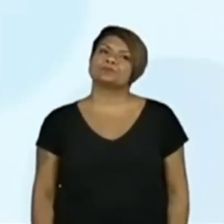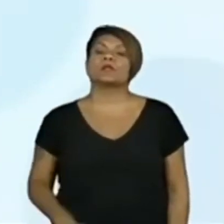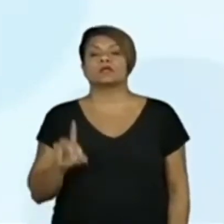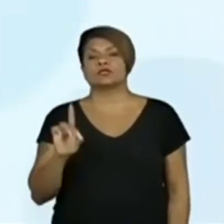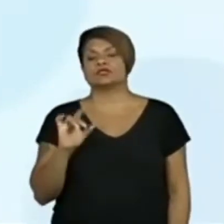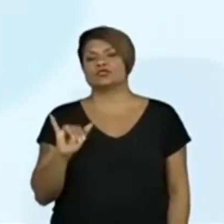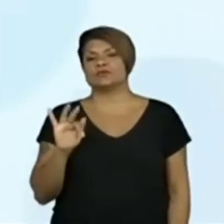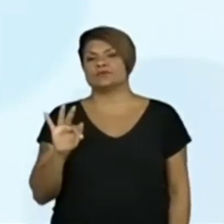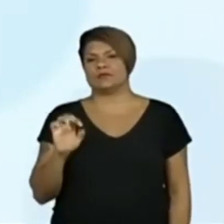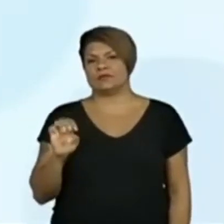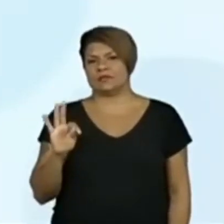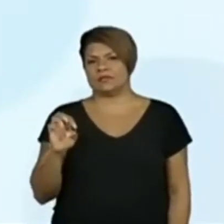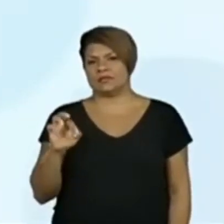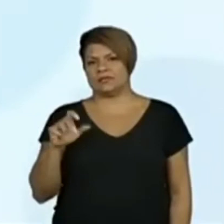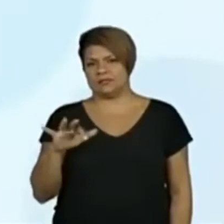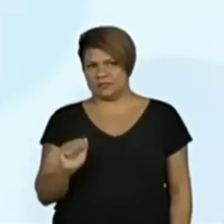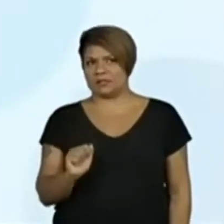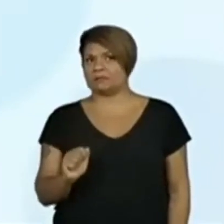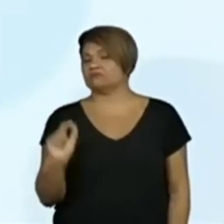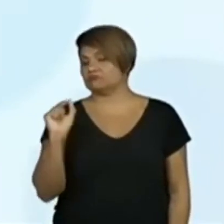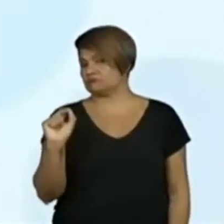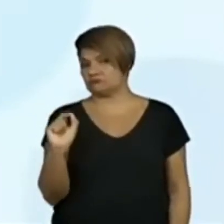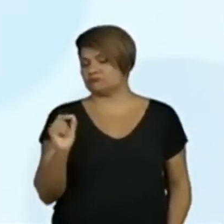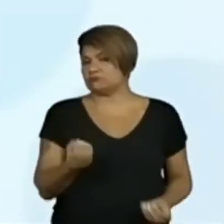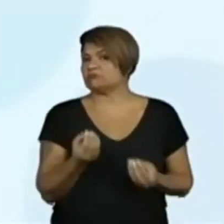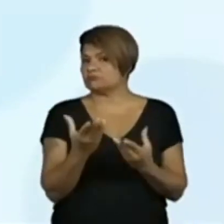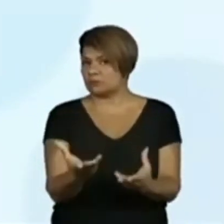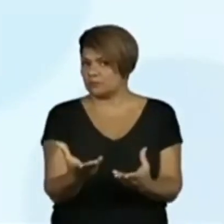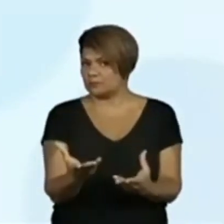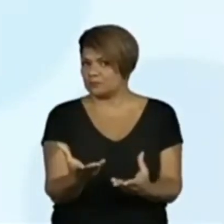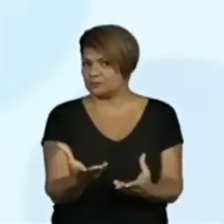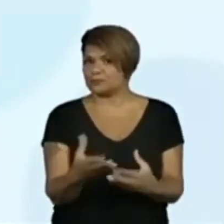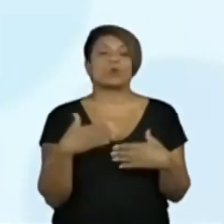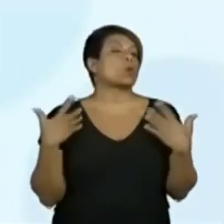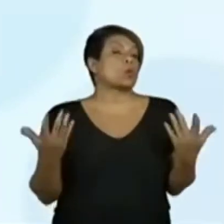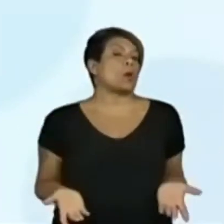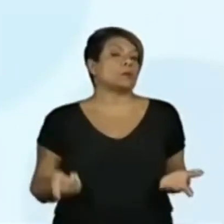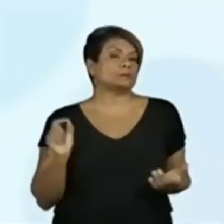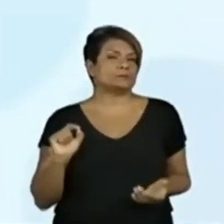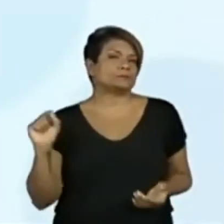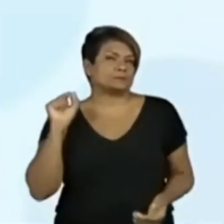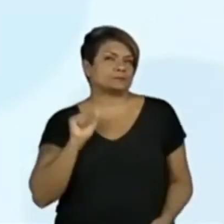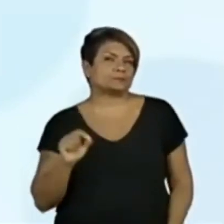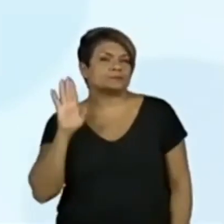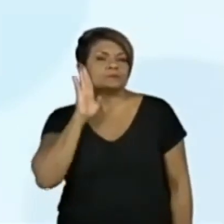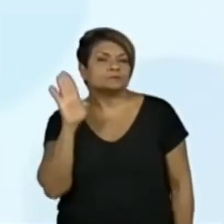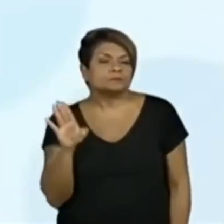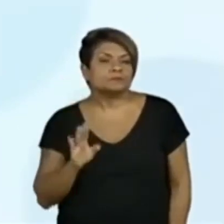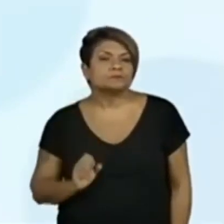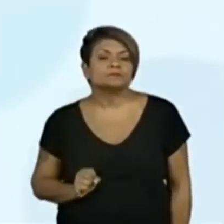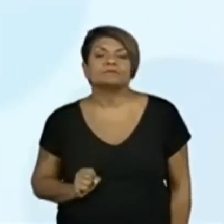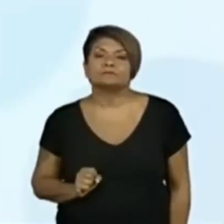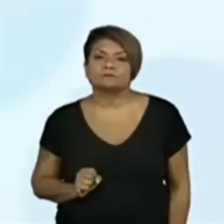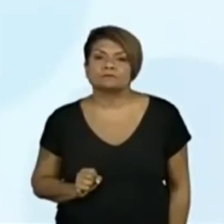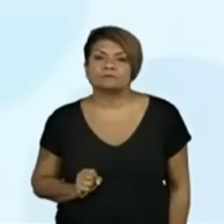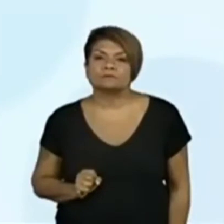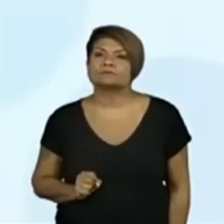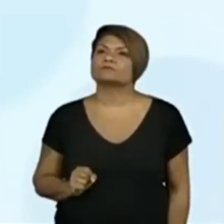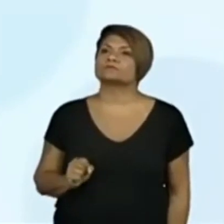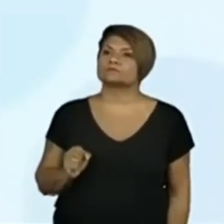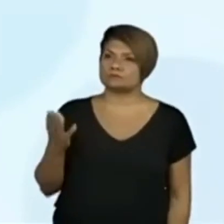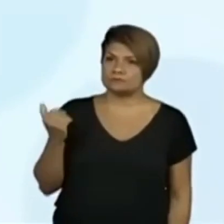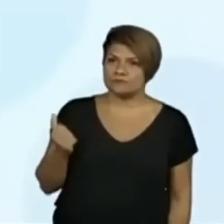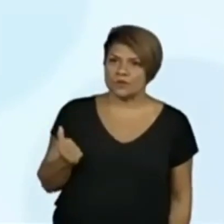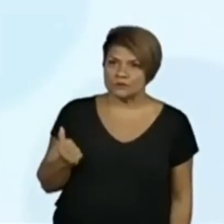A difteria, então, que é causada por qual micro-organismo, principalmente? Vamos lá?